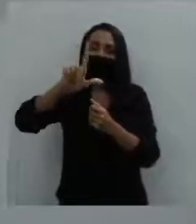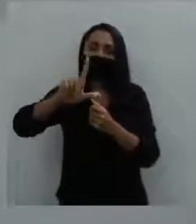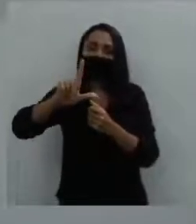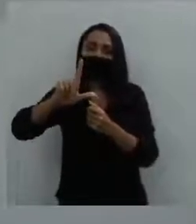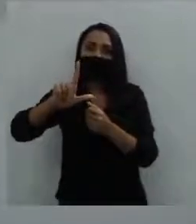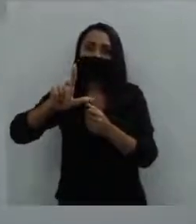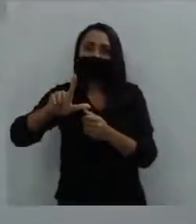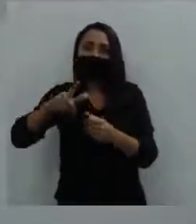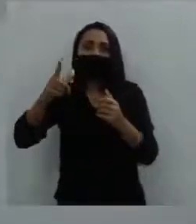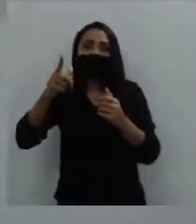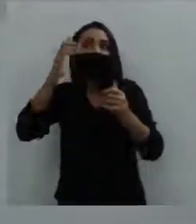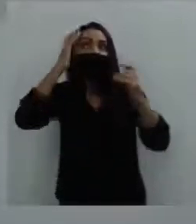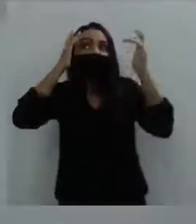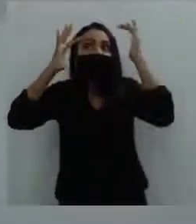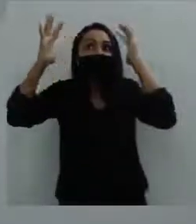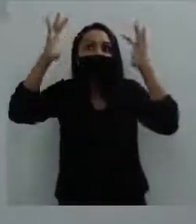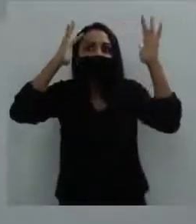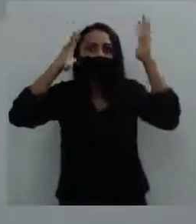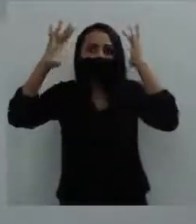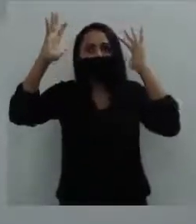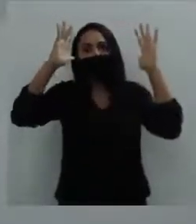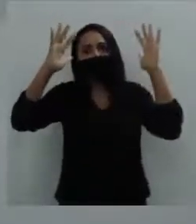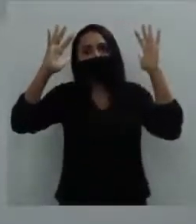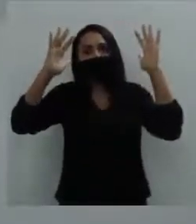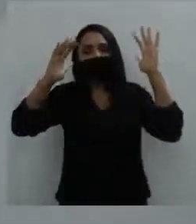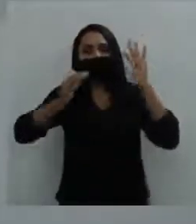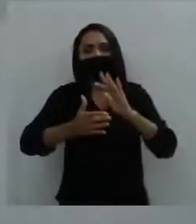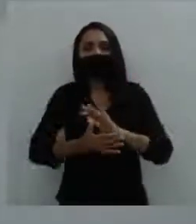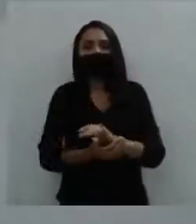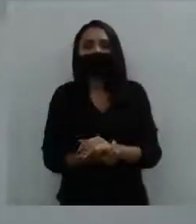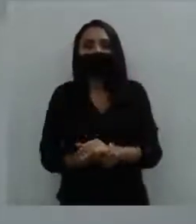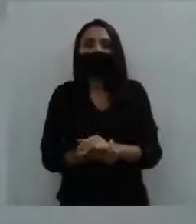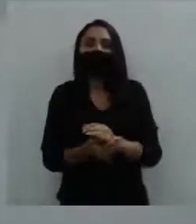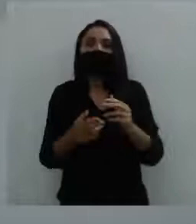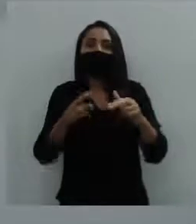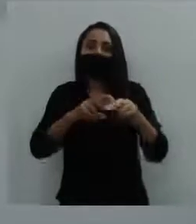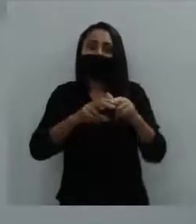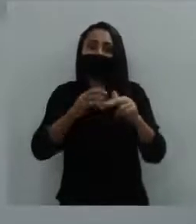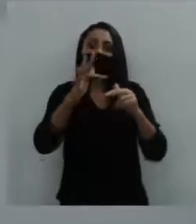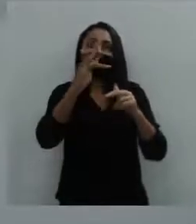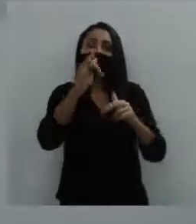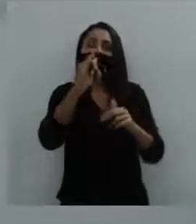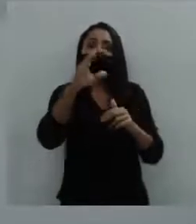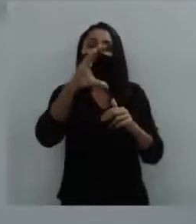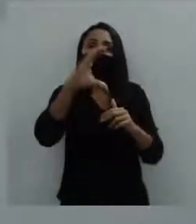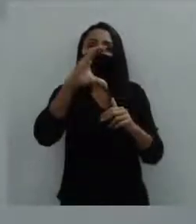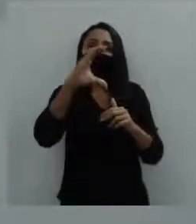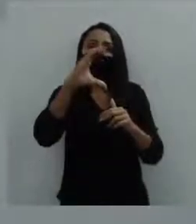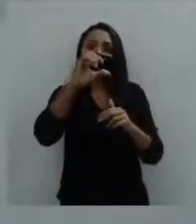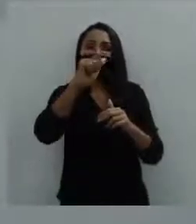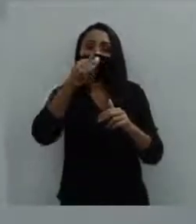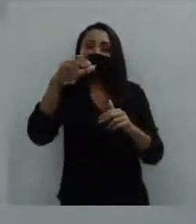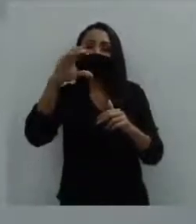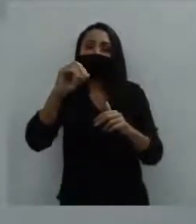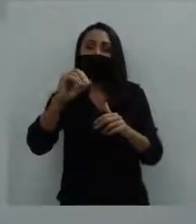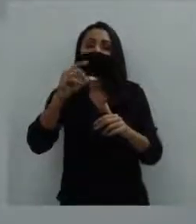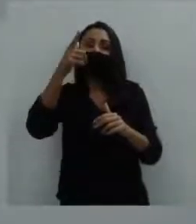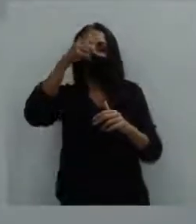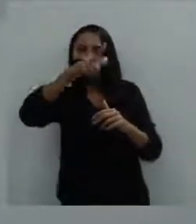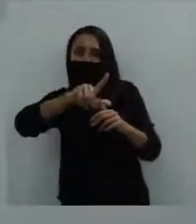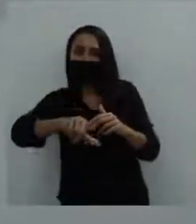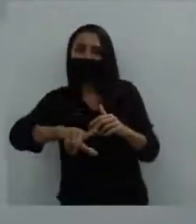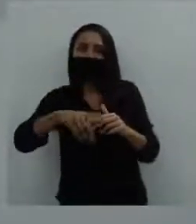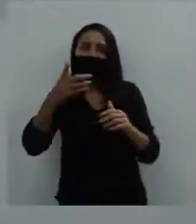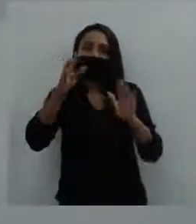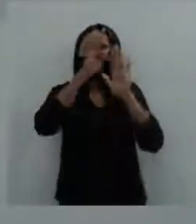vez, fantasioso, do imaginário, por isso, ficção. E mais uma vez, repito, os